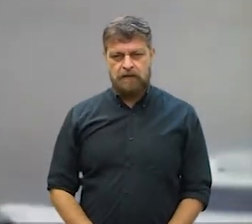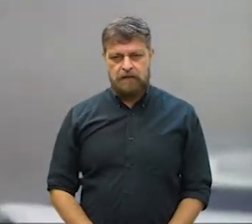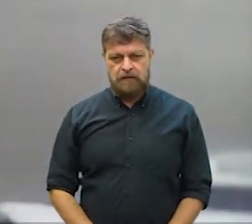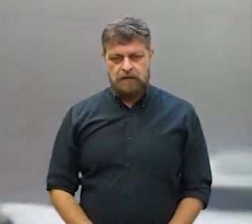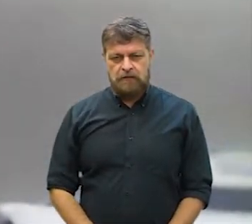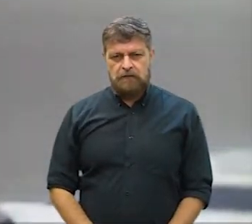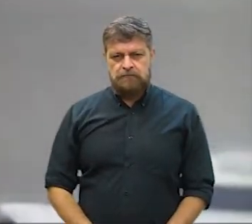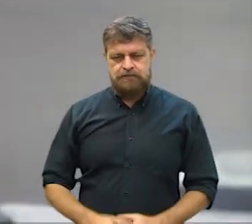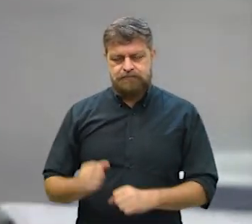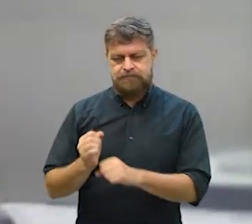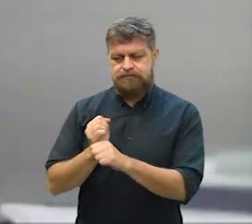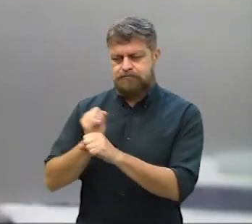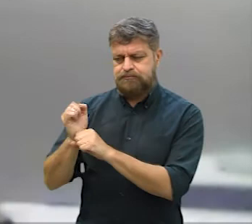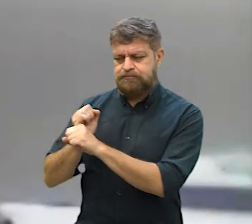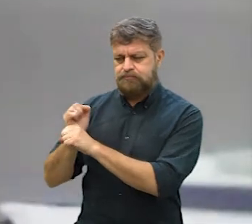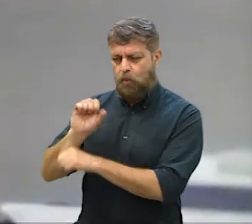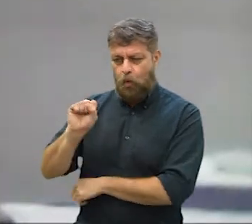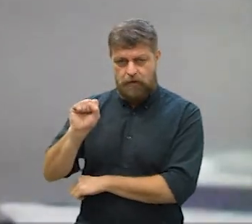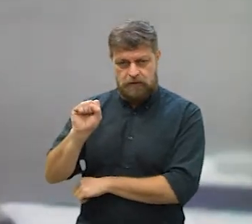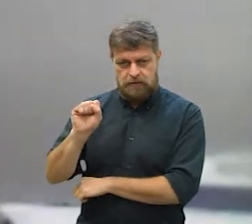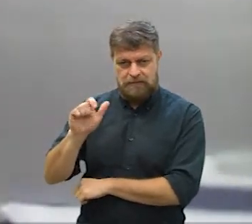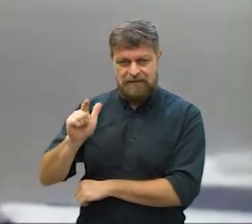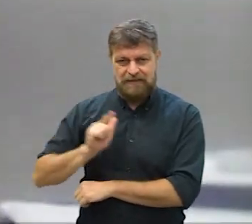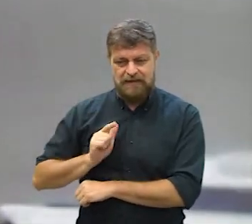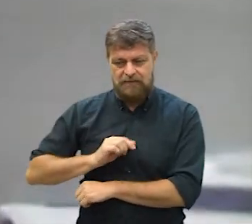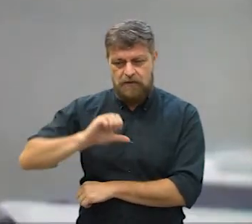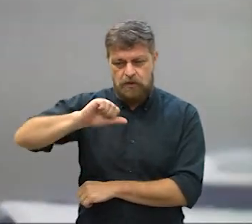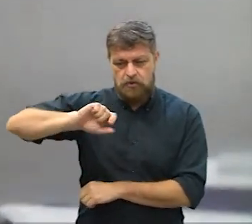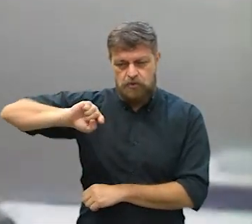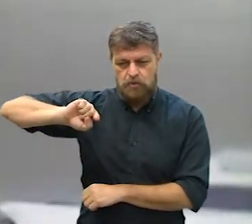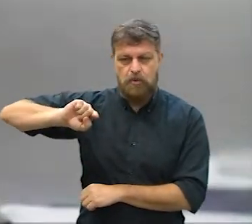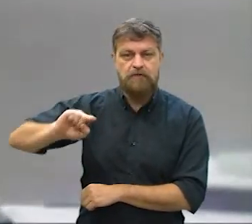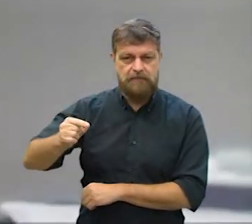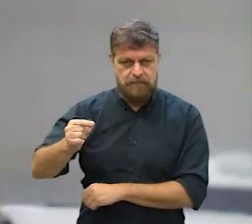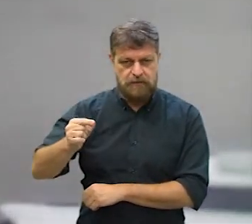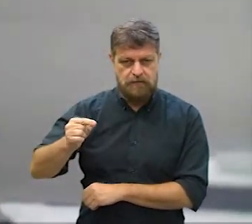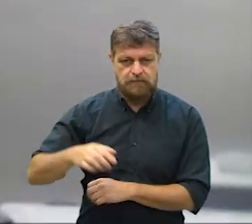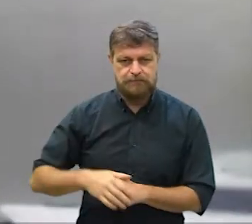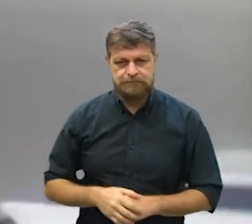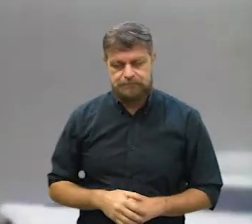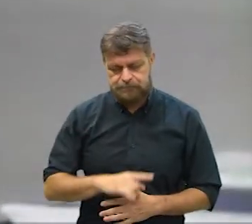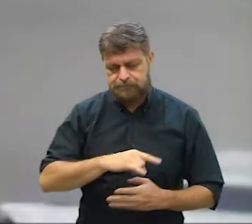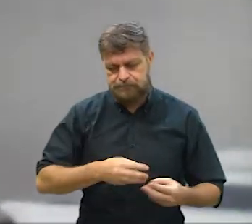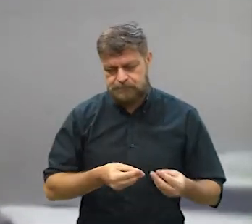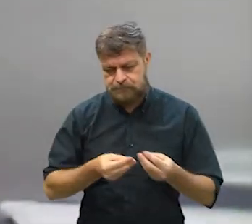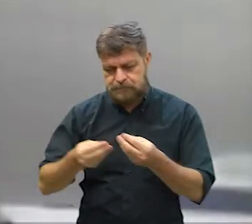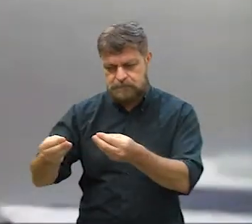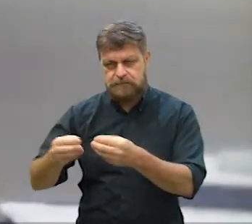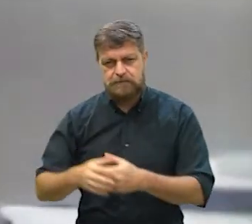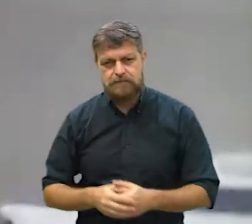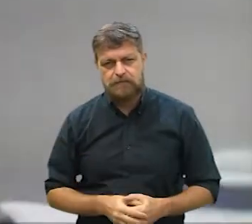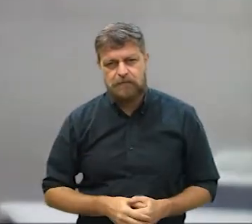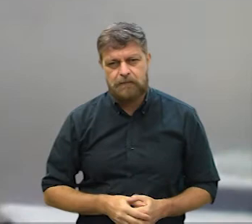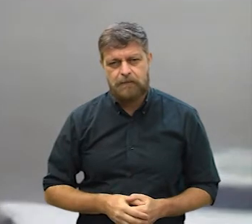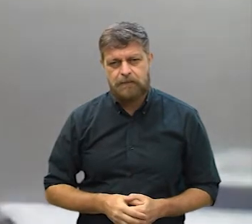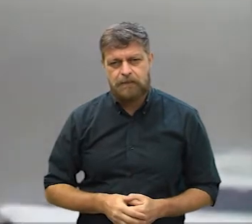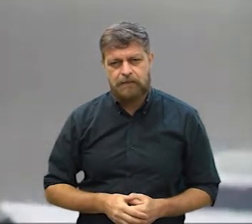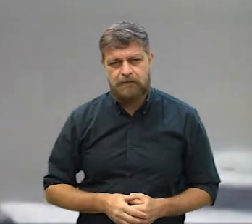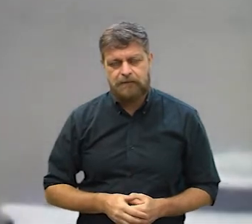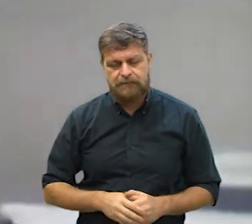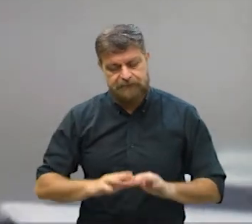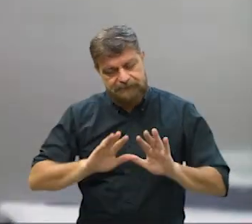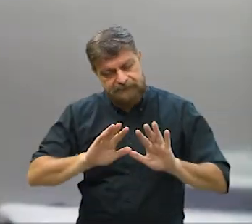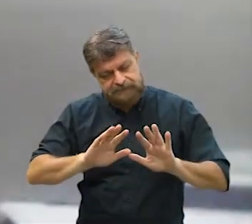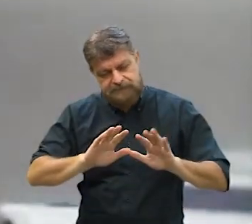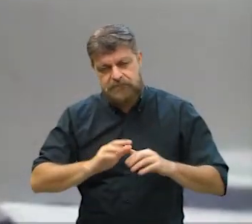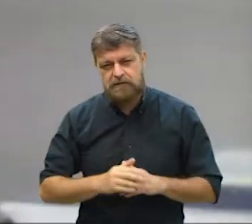nos últimos 8 anos foram entregues 9.000, mais ou menos. 9.000, né?